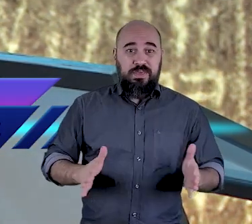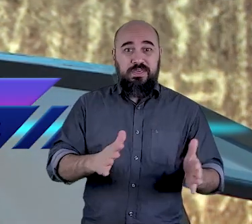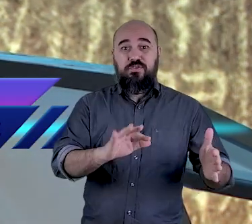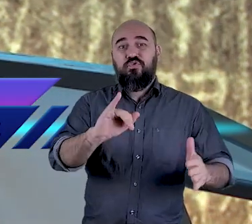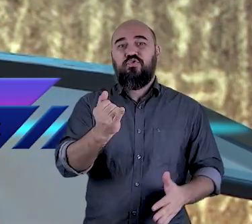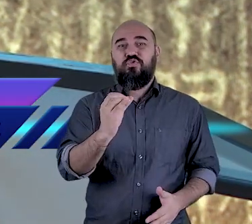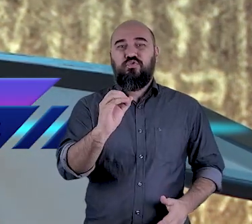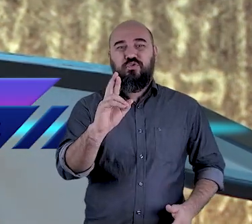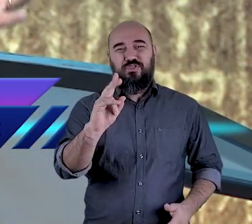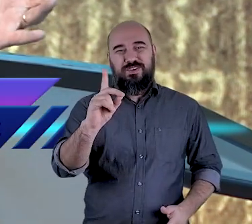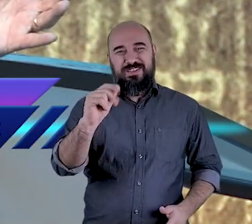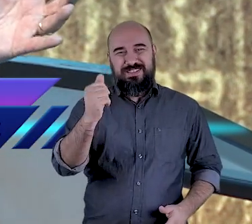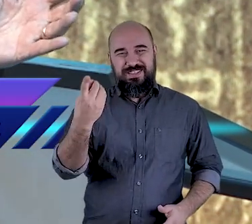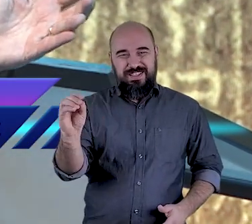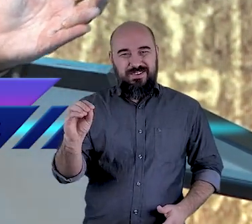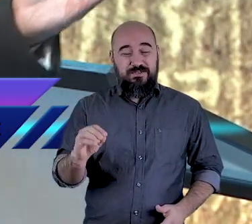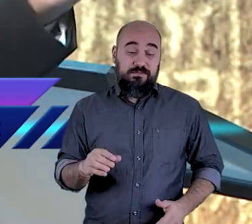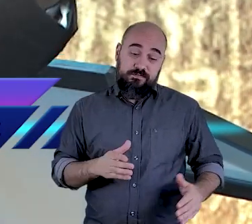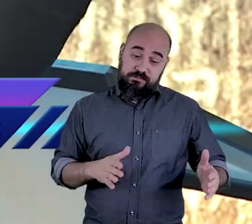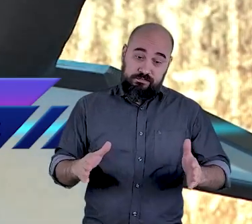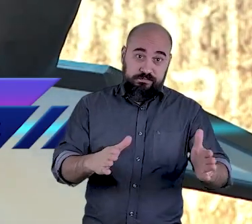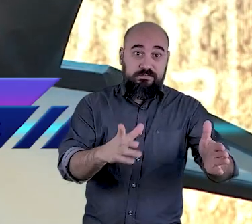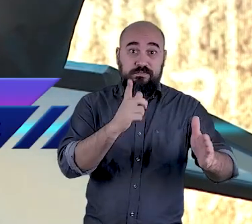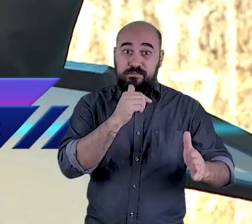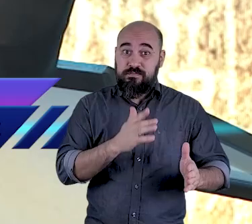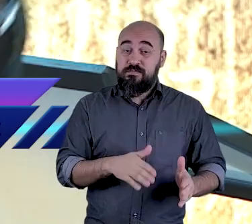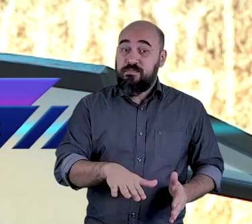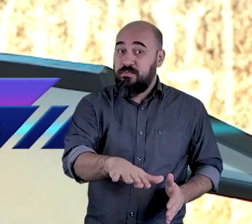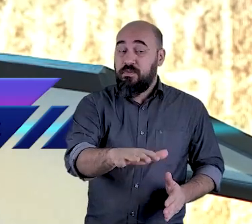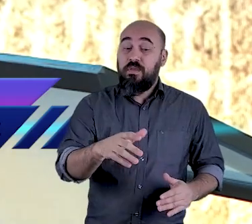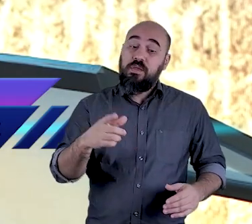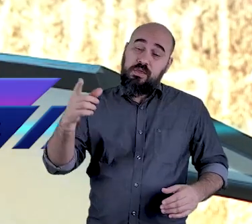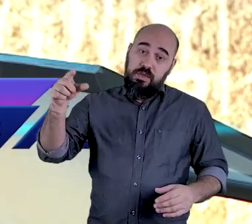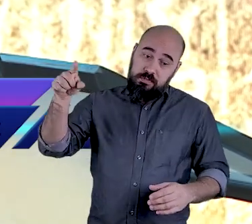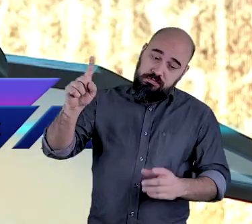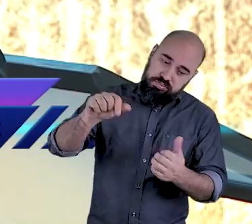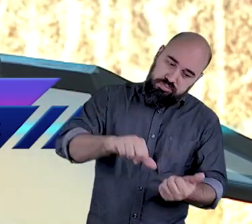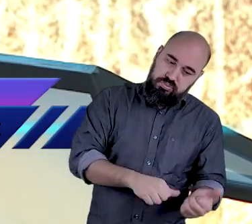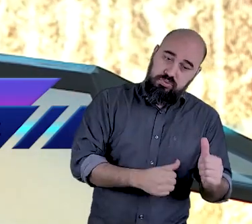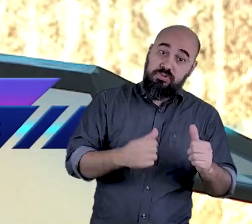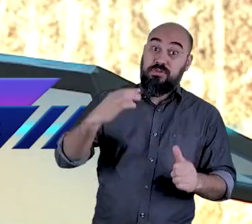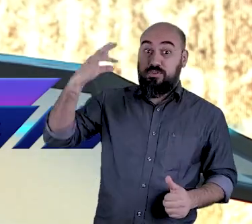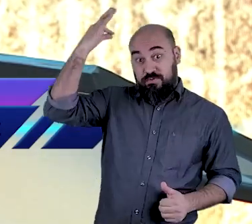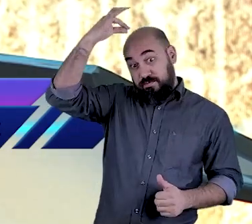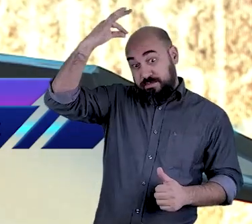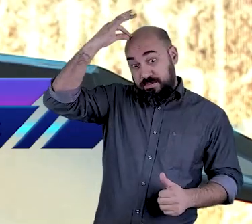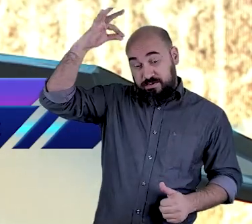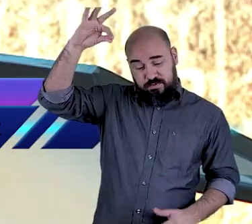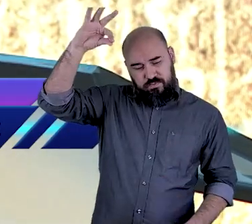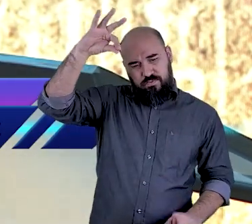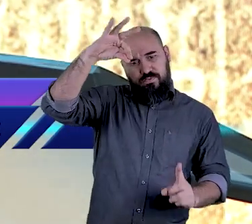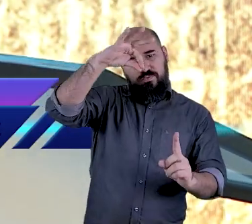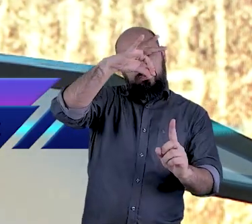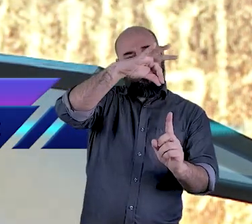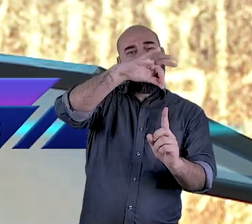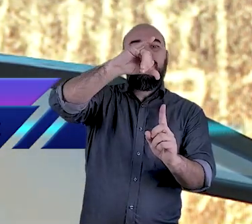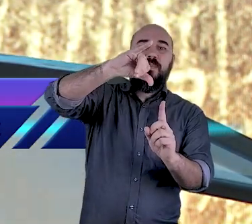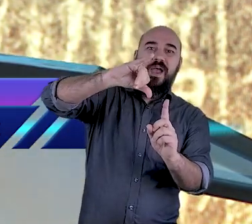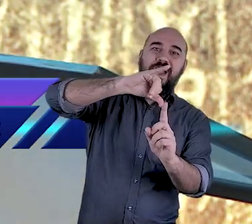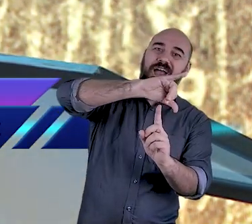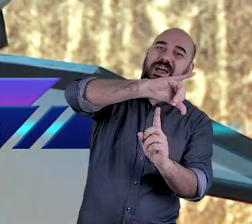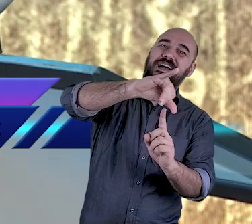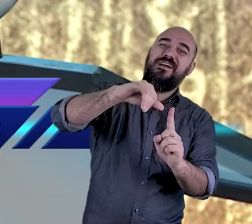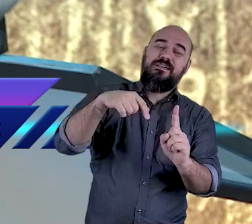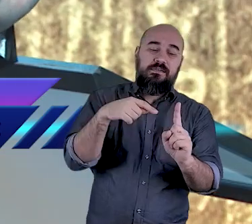quando Jesus saiu das águas o espírito santo desceu sobre ele ungiu até o seu batismo Jesus